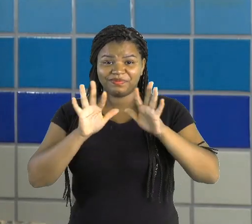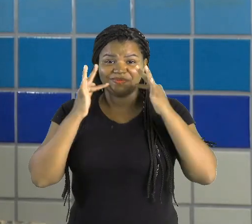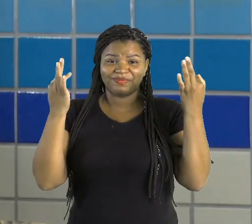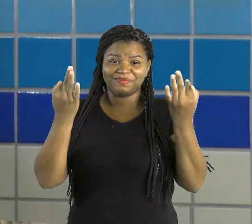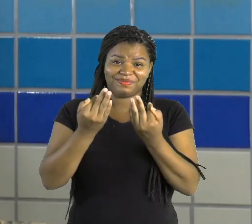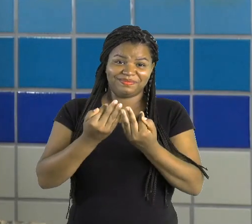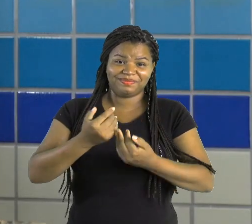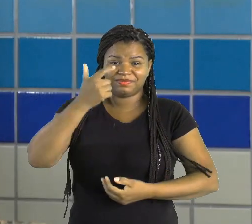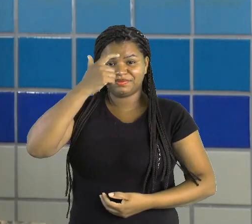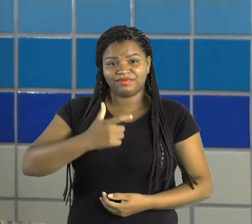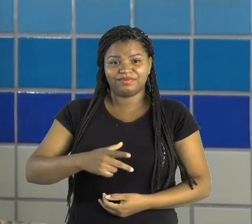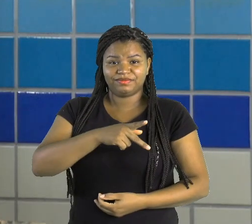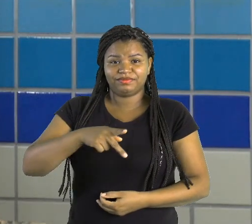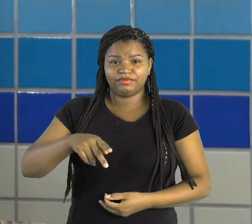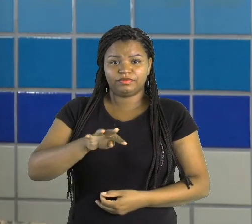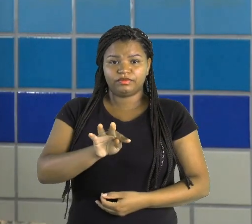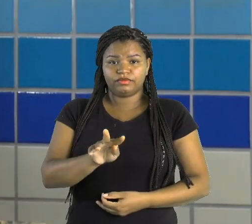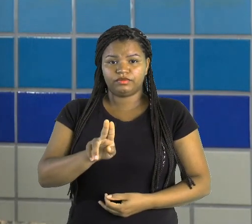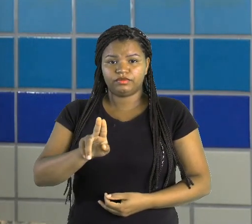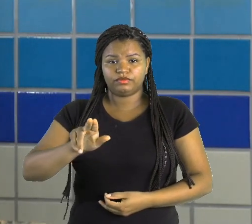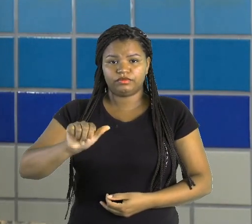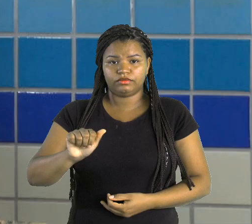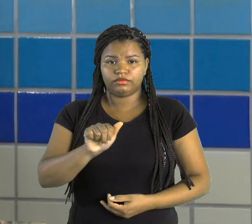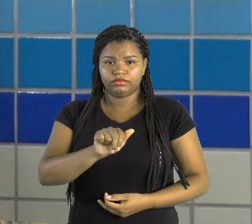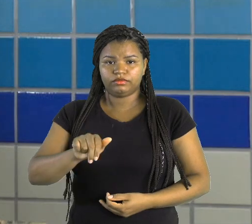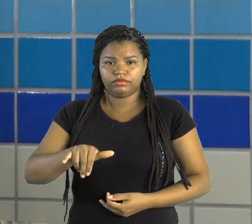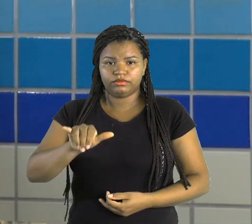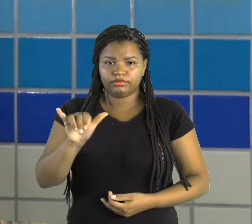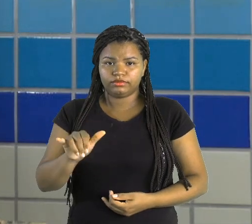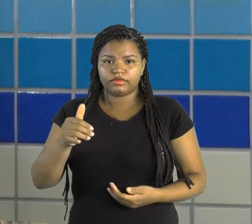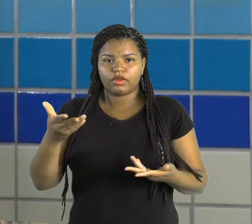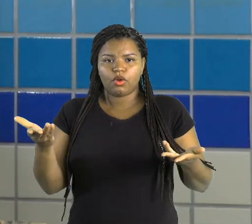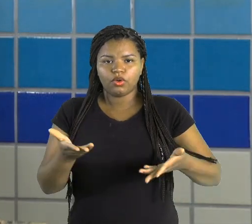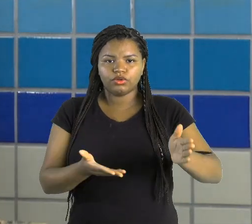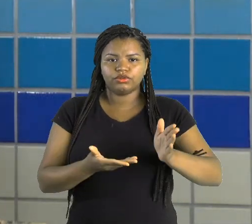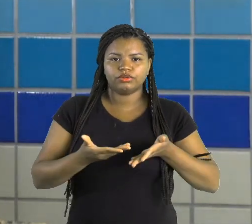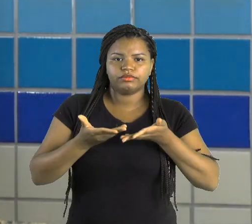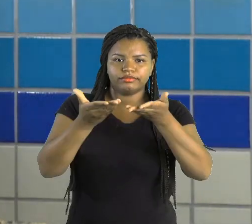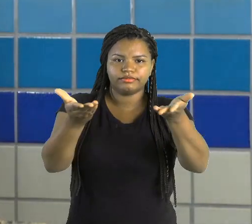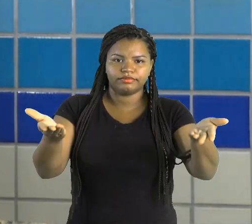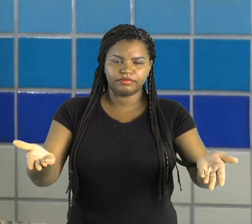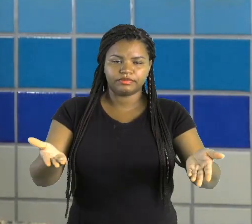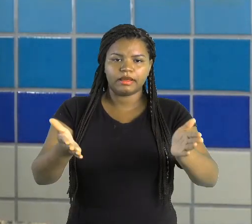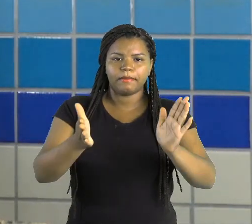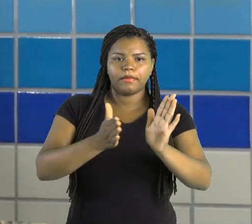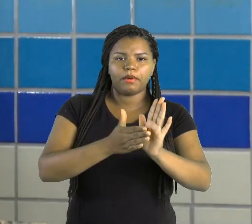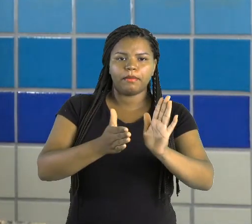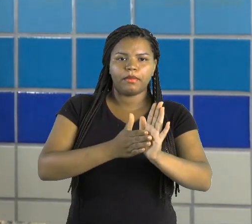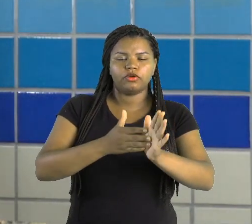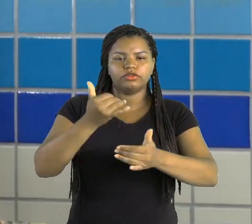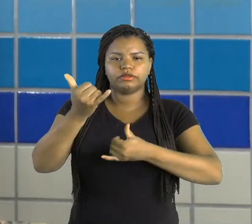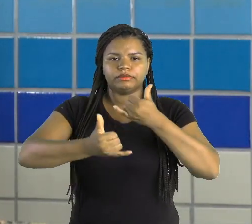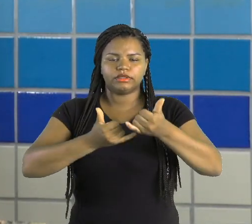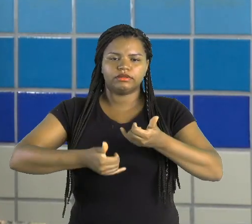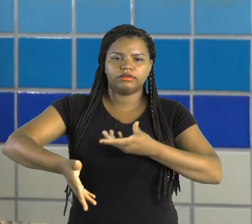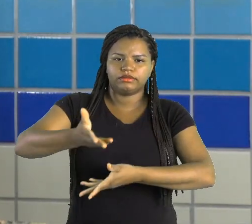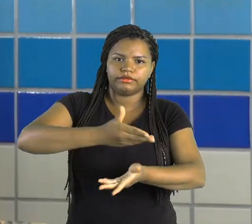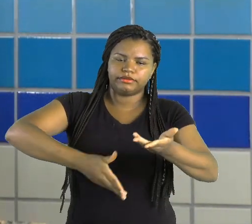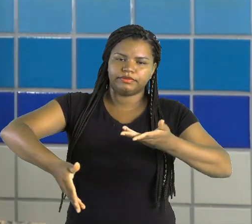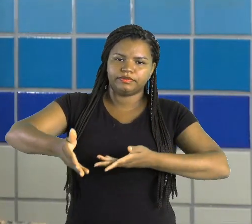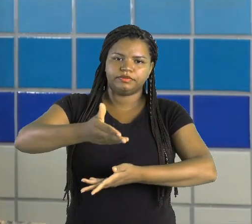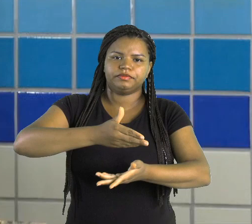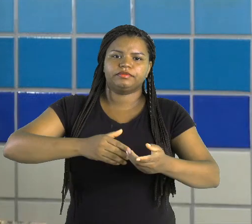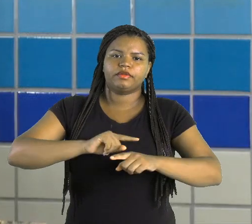família! Eu sou a professora Tuane e hoje eu vim trazer para vocês algumas propostas de brincadeiras e interações para